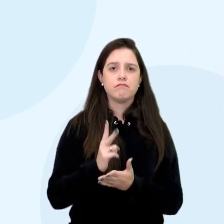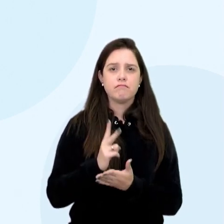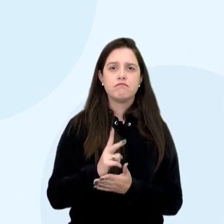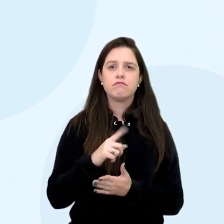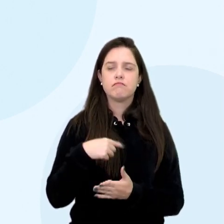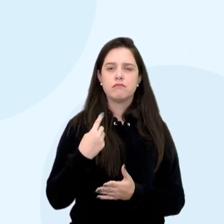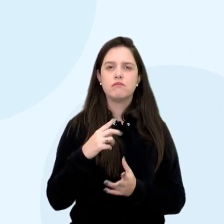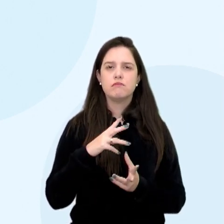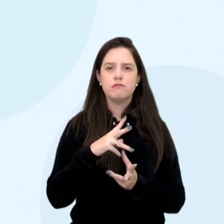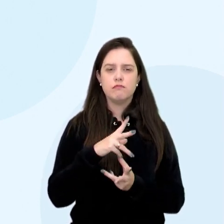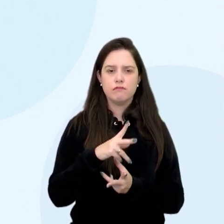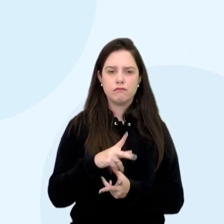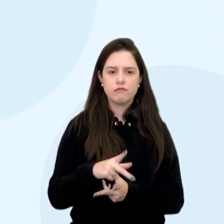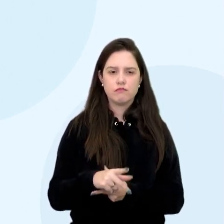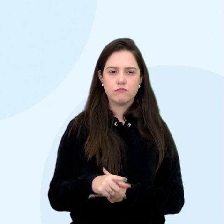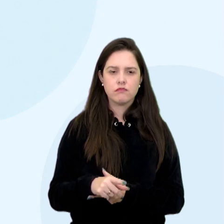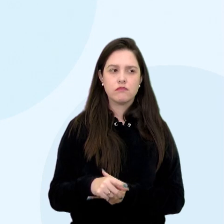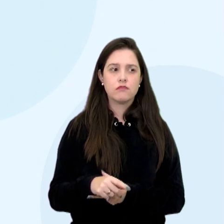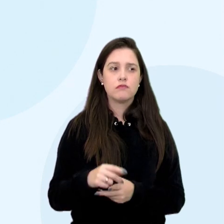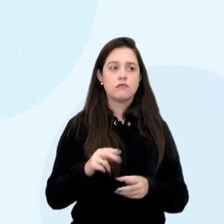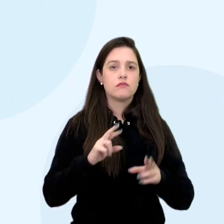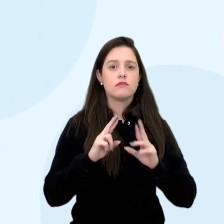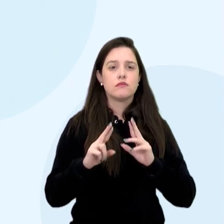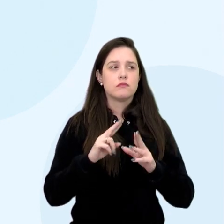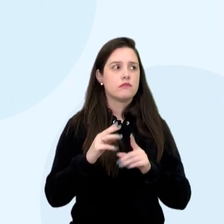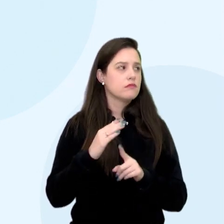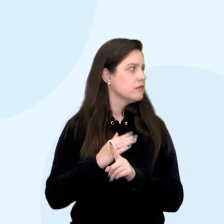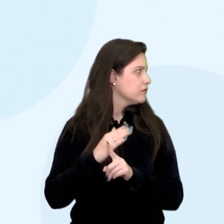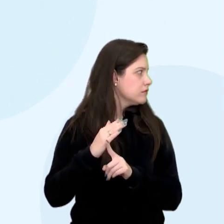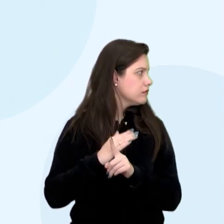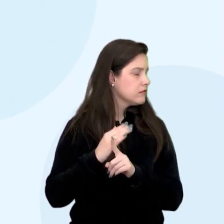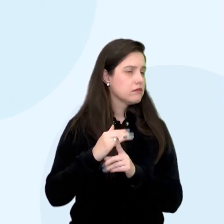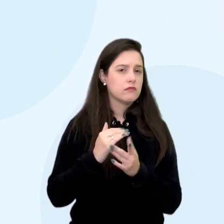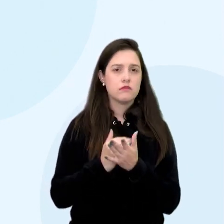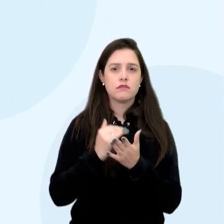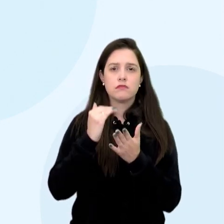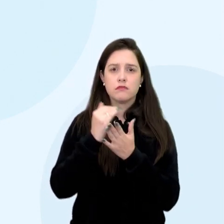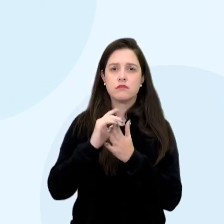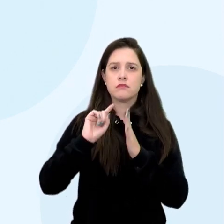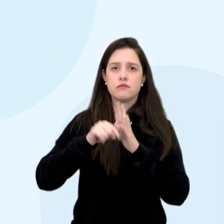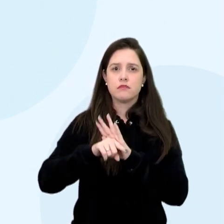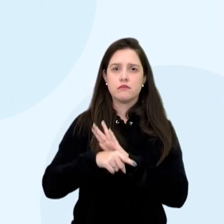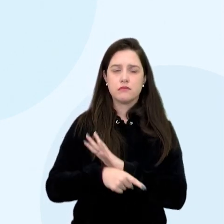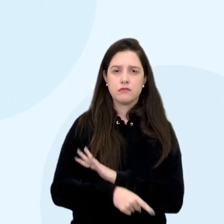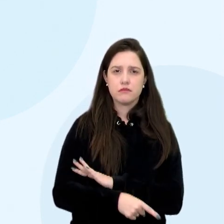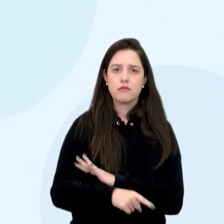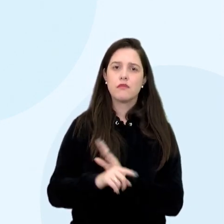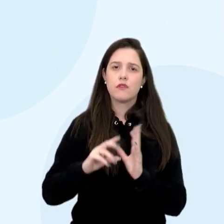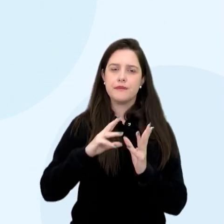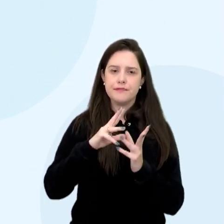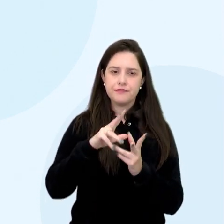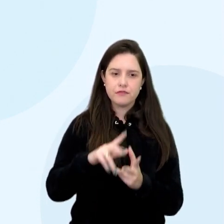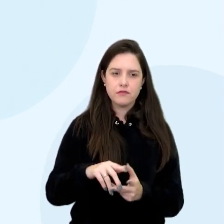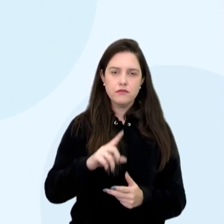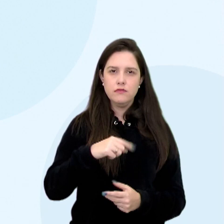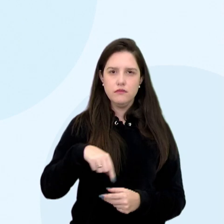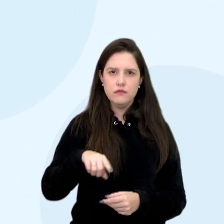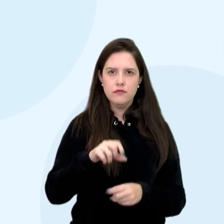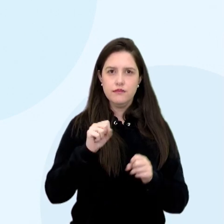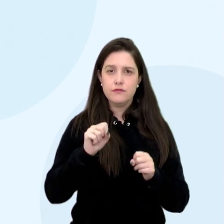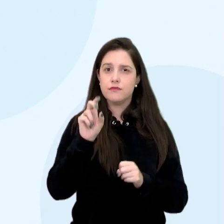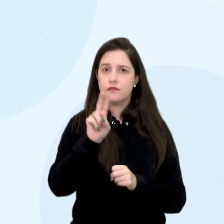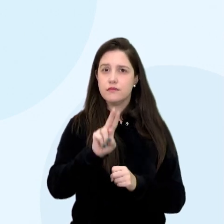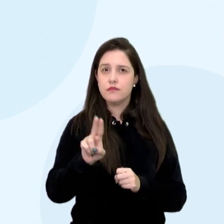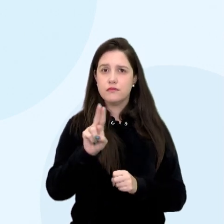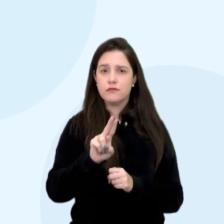no planeta e a elevação da temperatura cada vez que mais se aprofunda aí no interior do planeta. E aí vocês podem